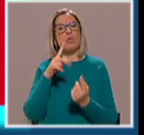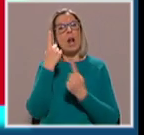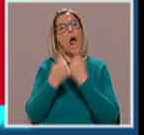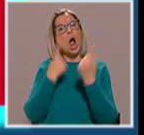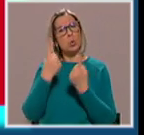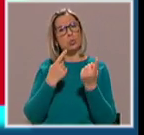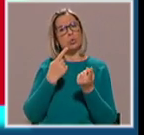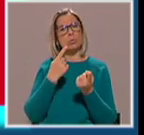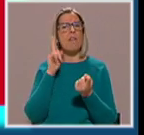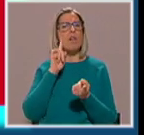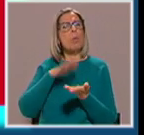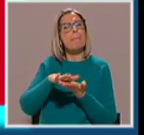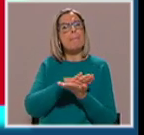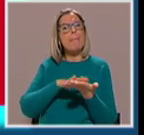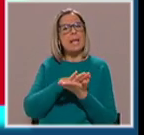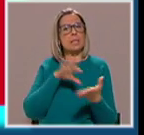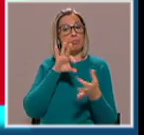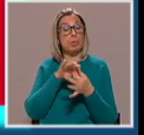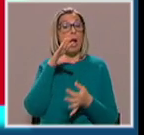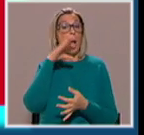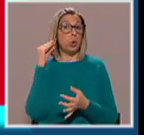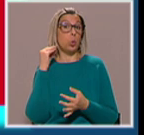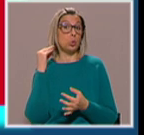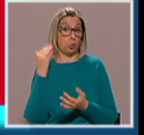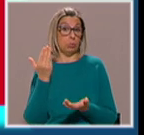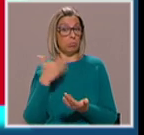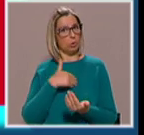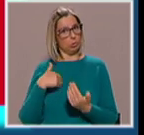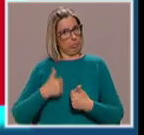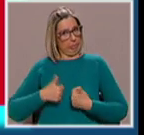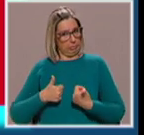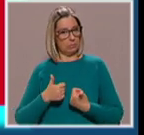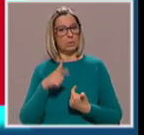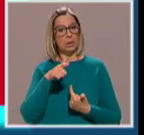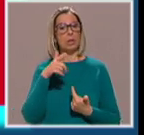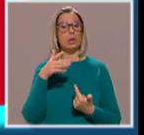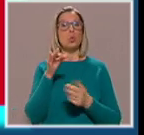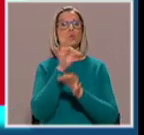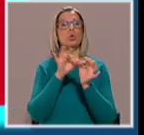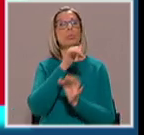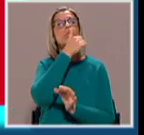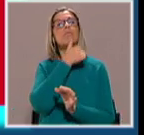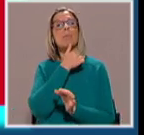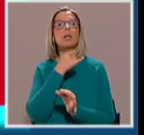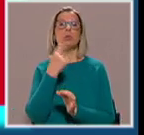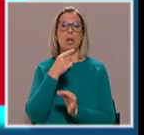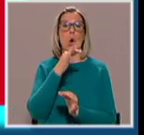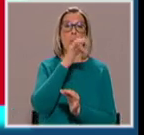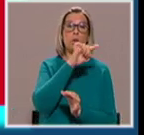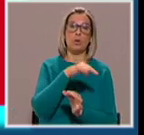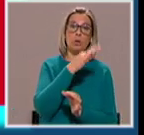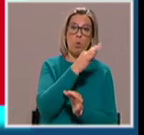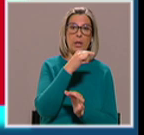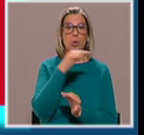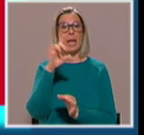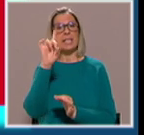células sanguíneas. Num adulto saudável, o número de eritrócitos deverá variar entre 4,4 e 6 milhões